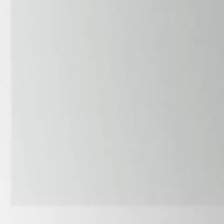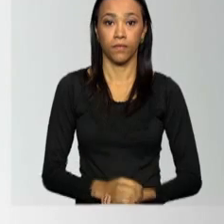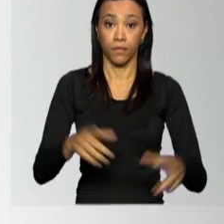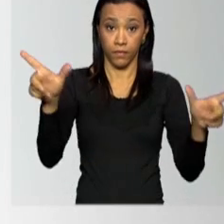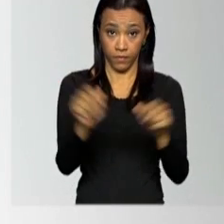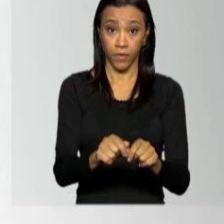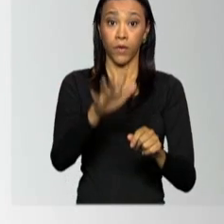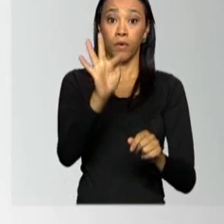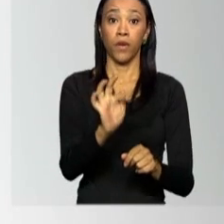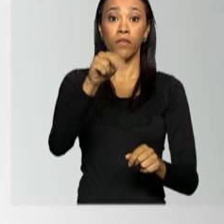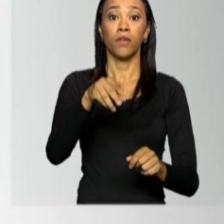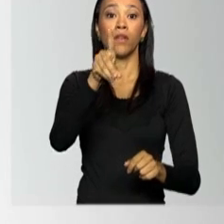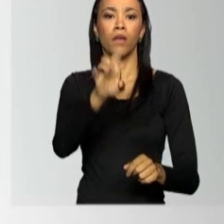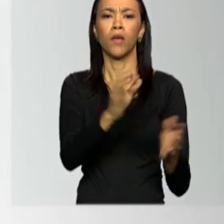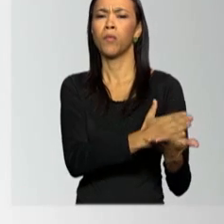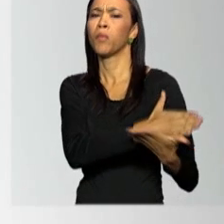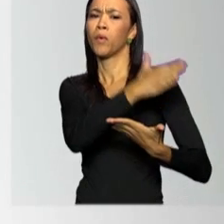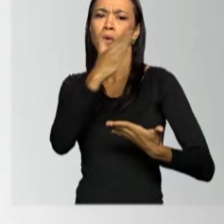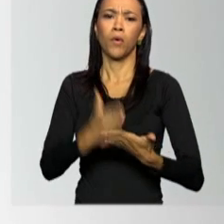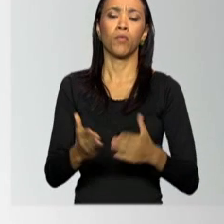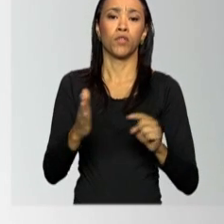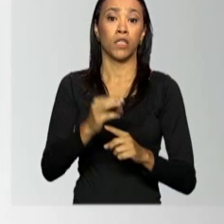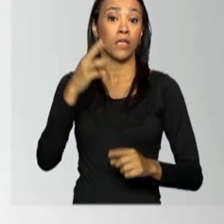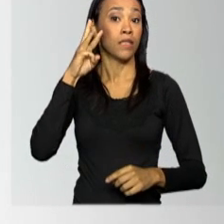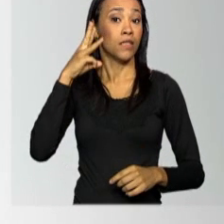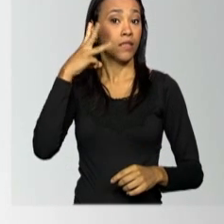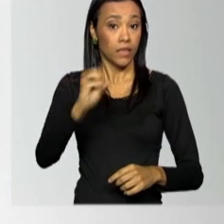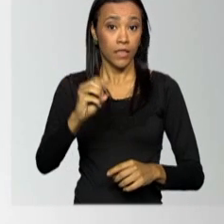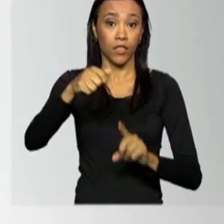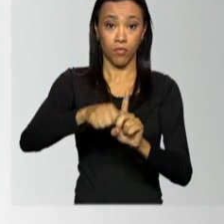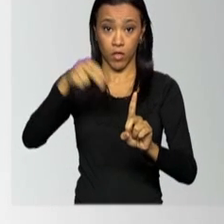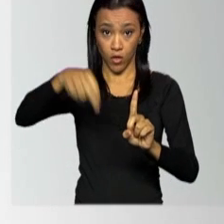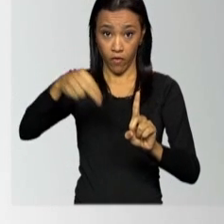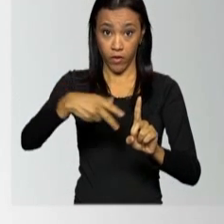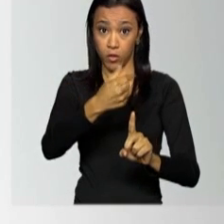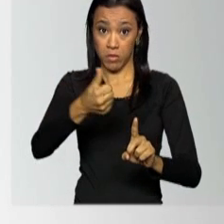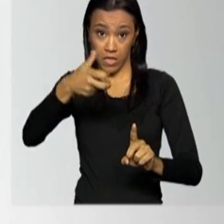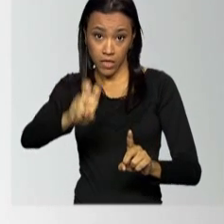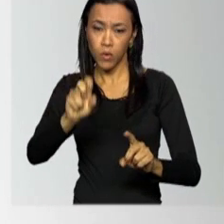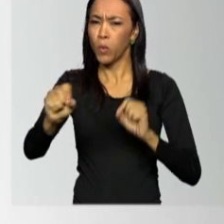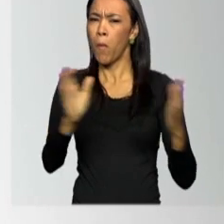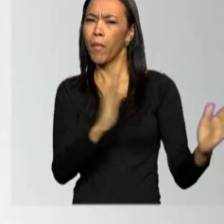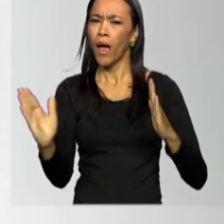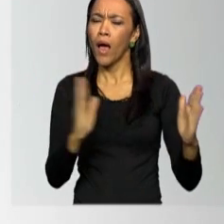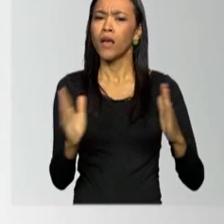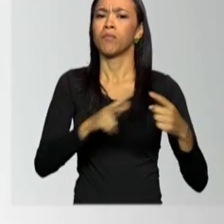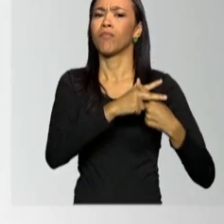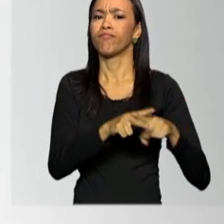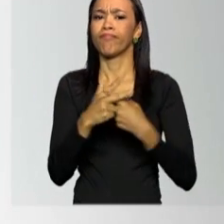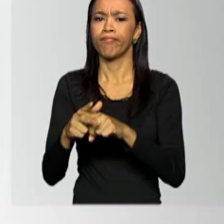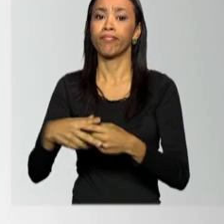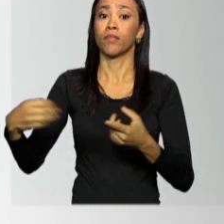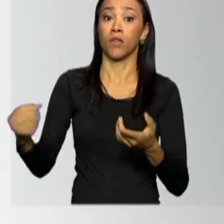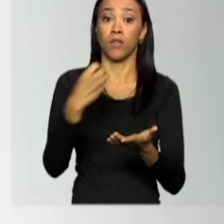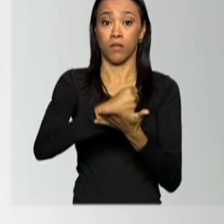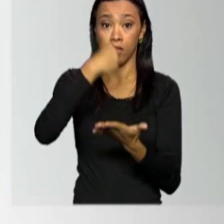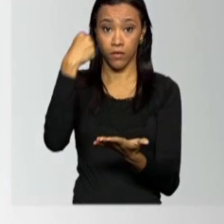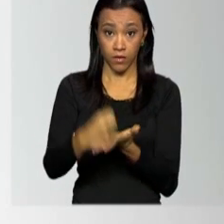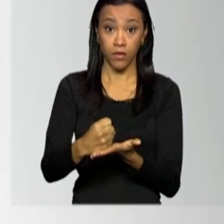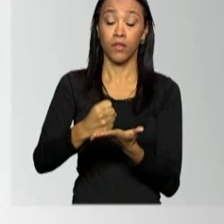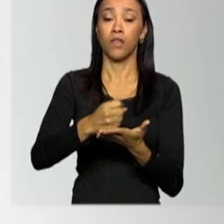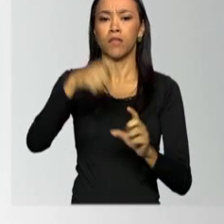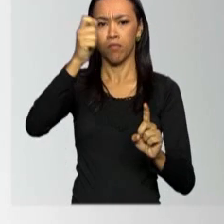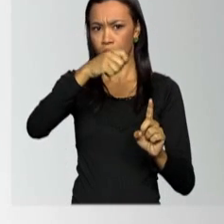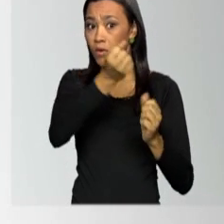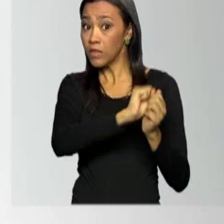O FNDE prorrogou para 30 de novembro de 2015 o prazo para a realização dos aditamentos de renovação semestral